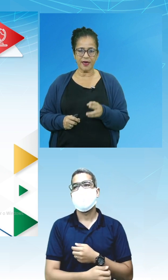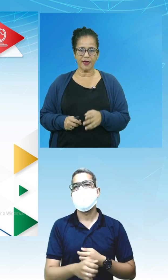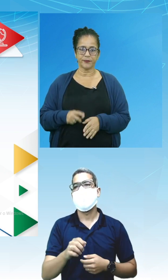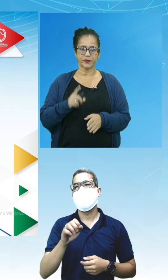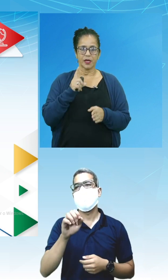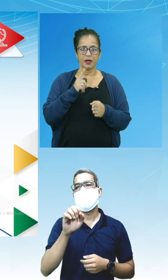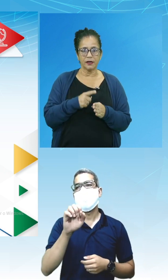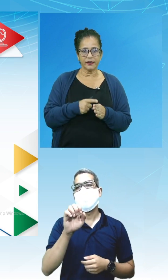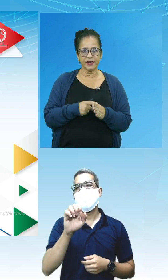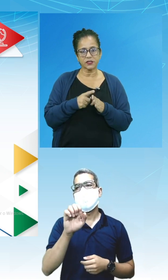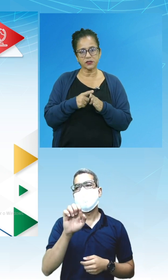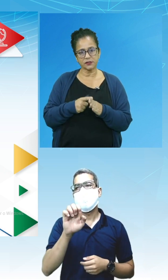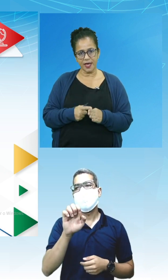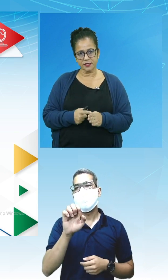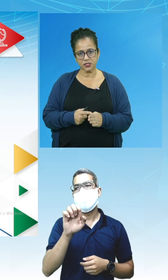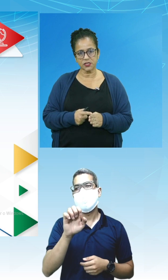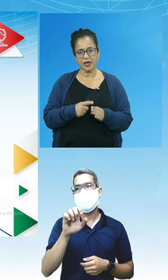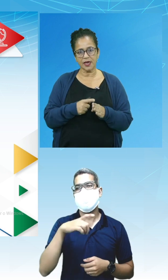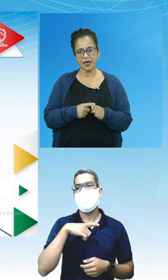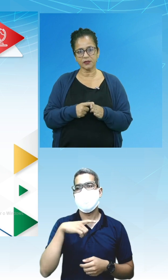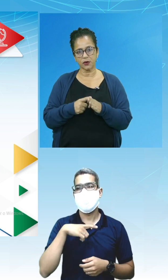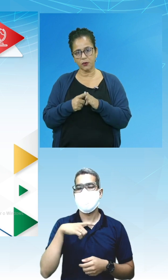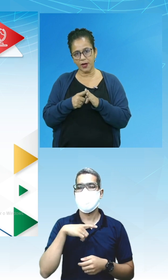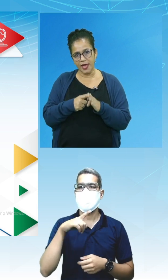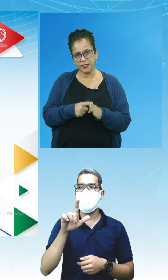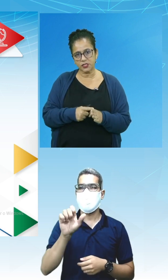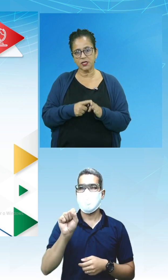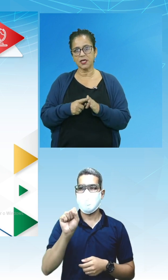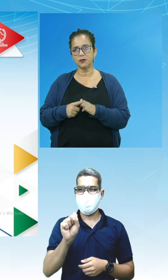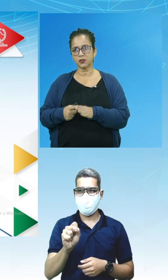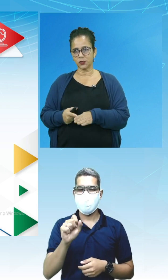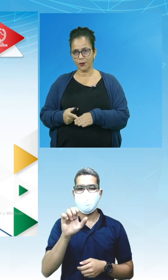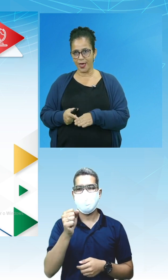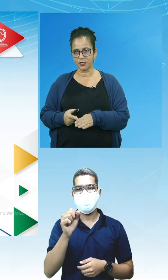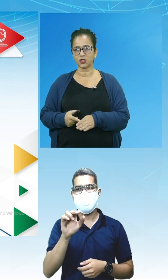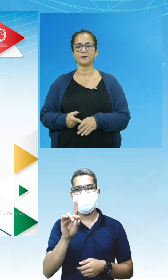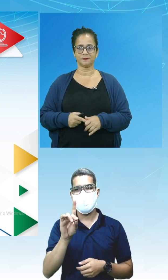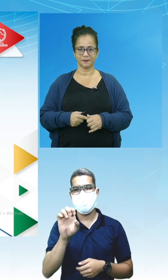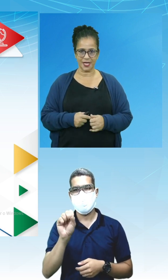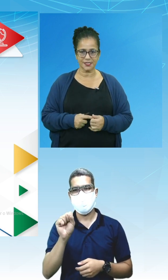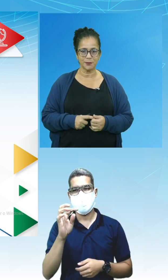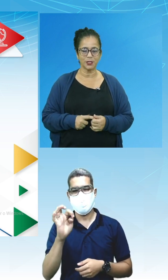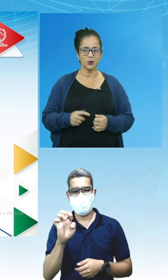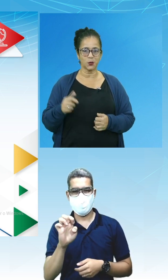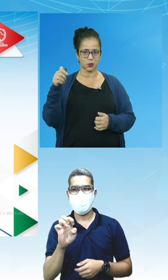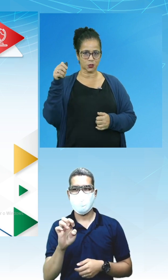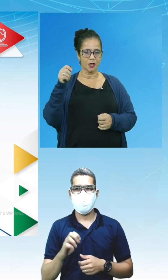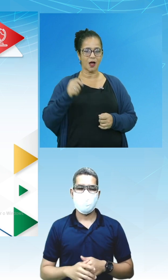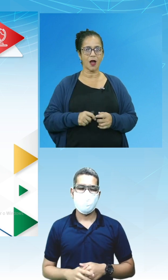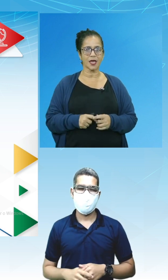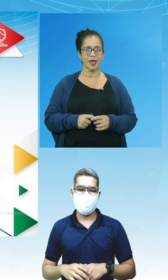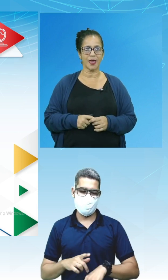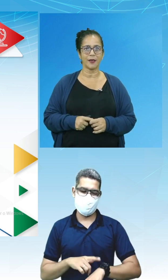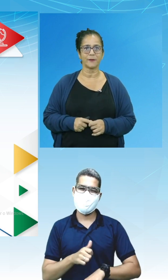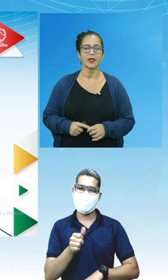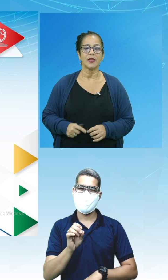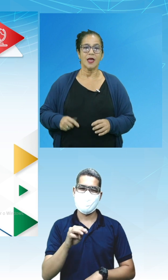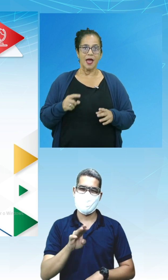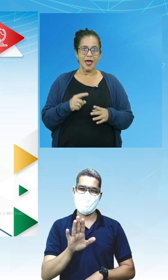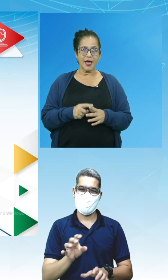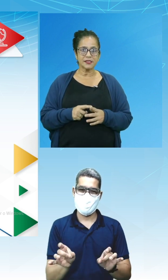SE, LES Sudeste, entre o Leste e o Sudoeste. 10 minutos.